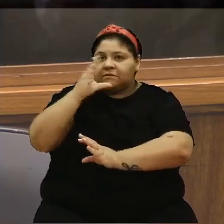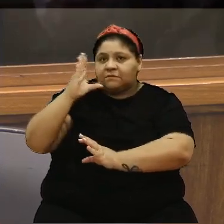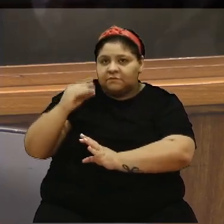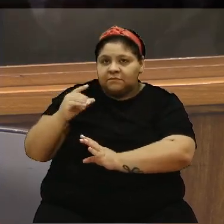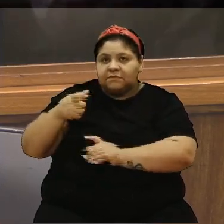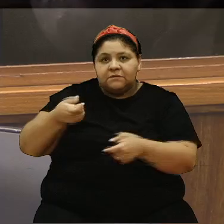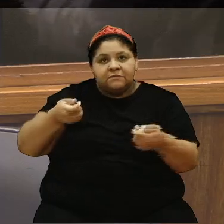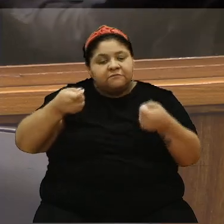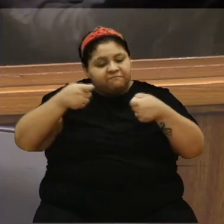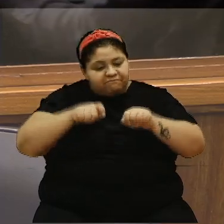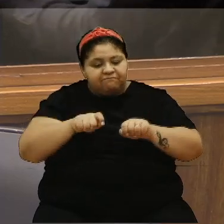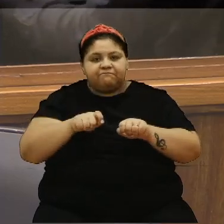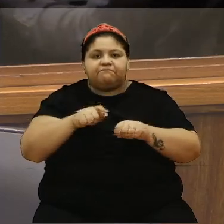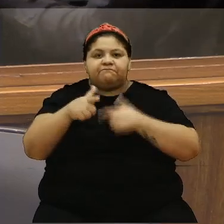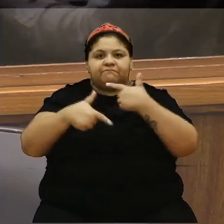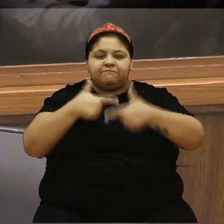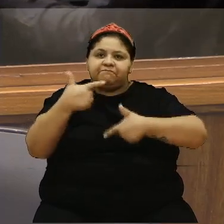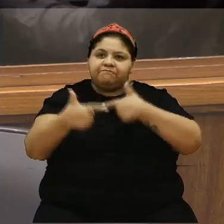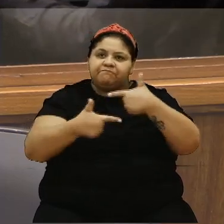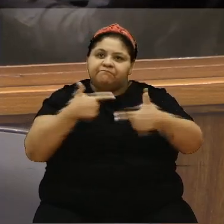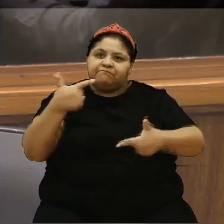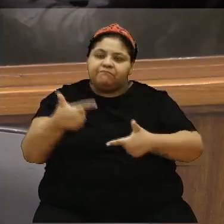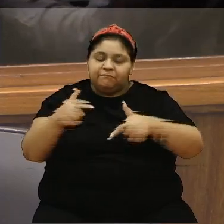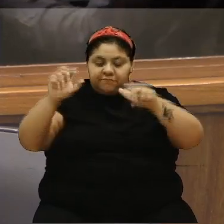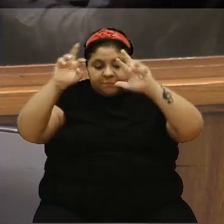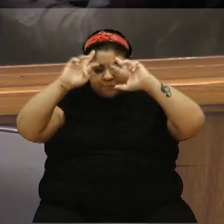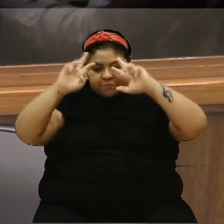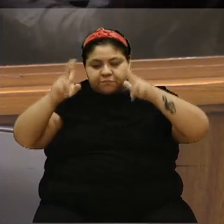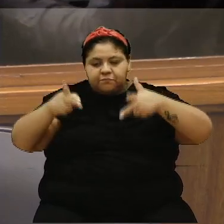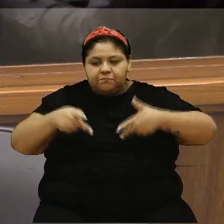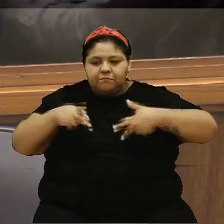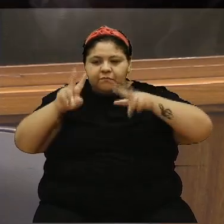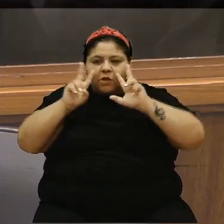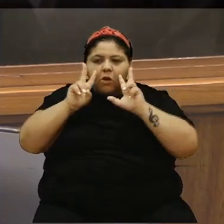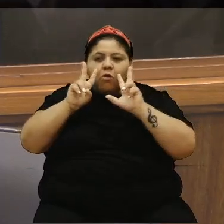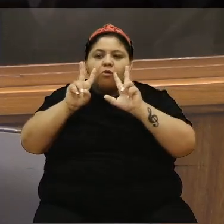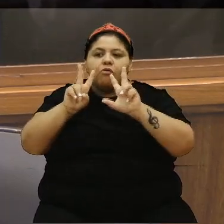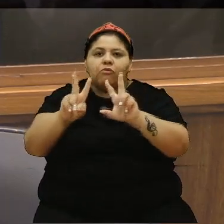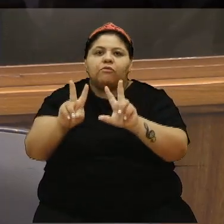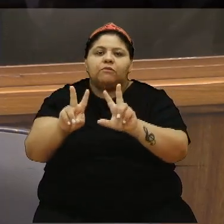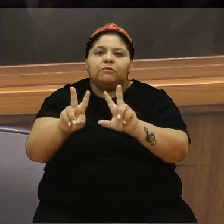a necessidade que esse serviço seja reconhecido, olhado, visto e se